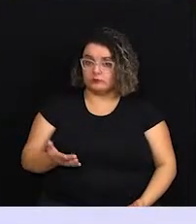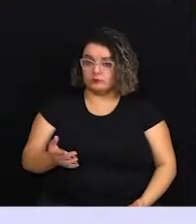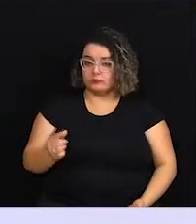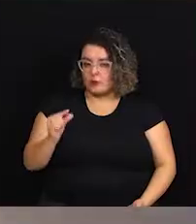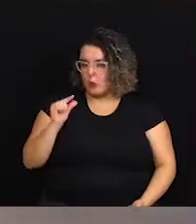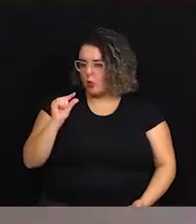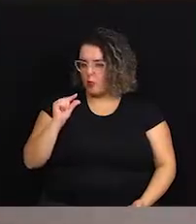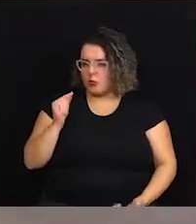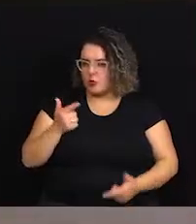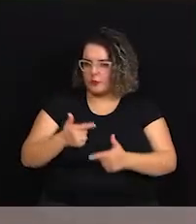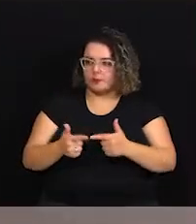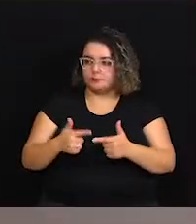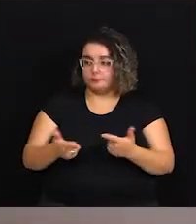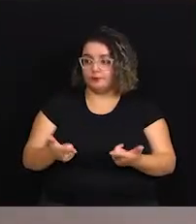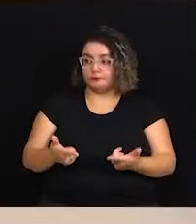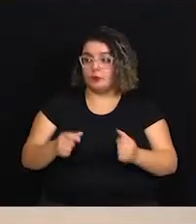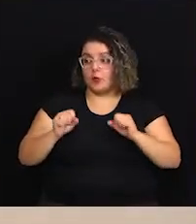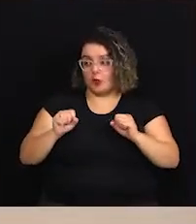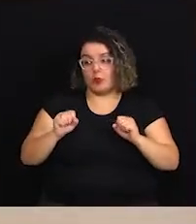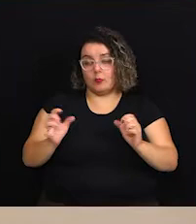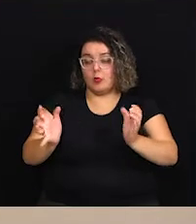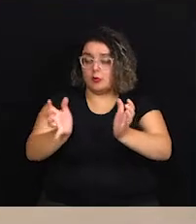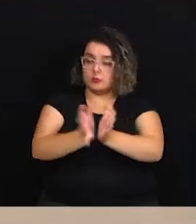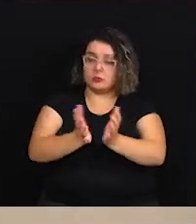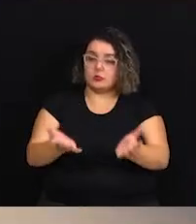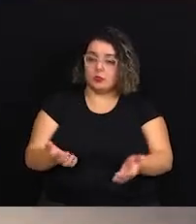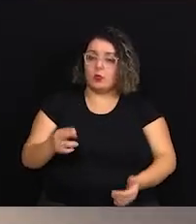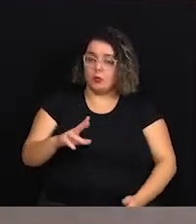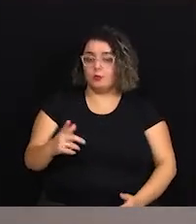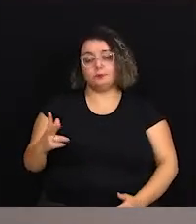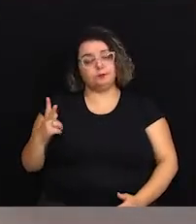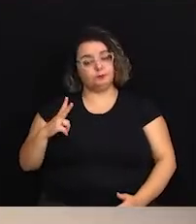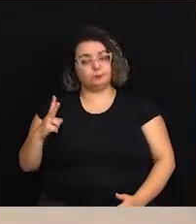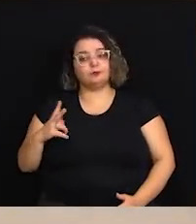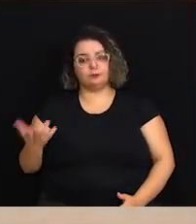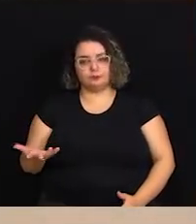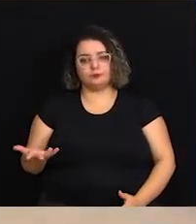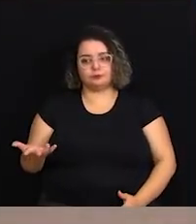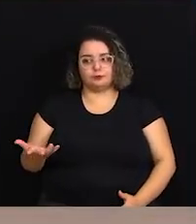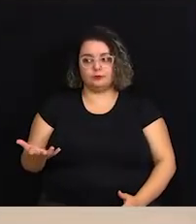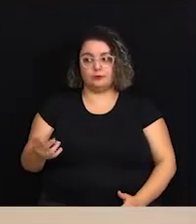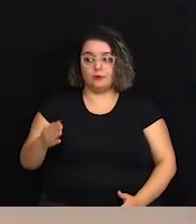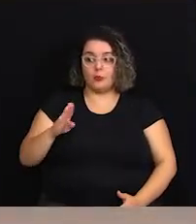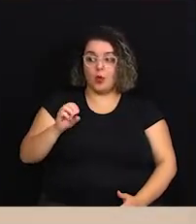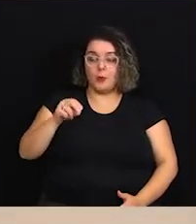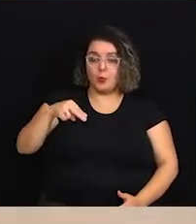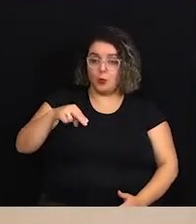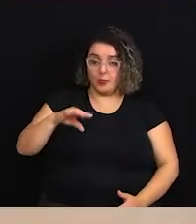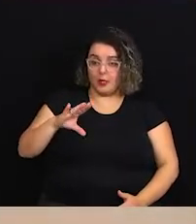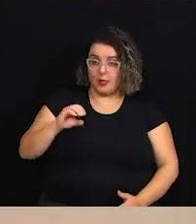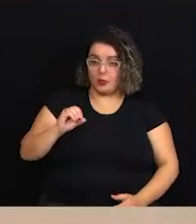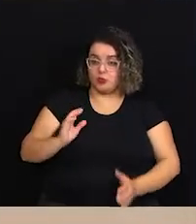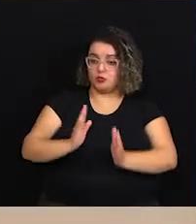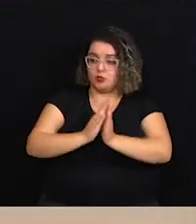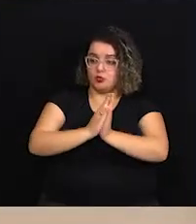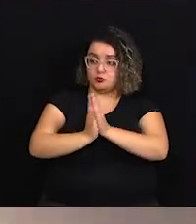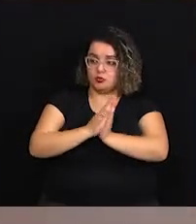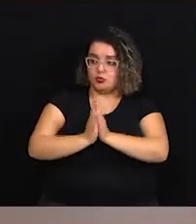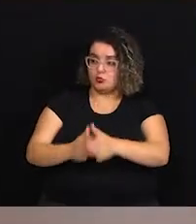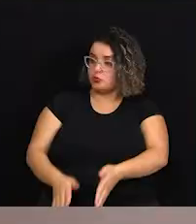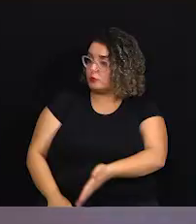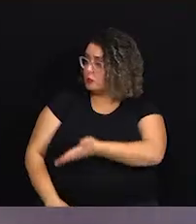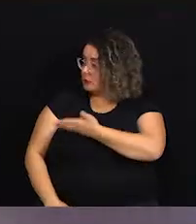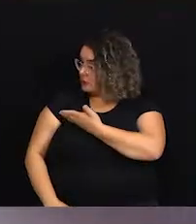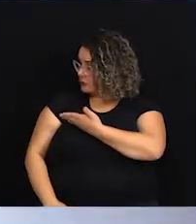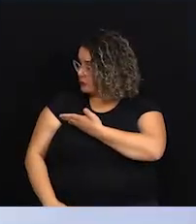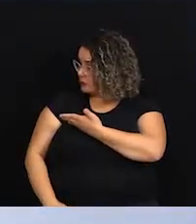iceberg. A constelação pode ser em grupo ou individual. Neste caso, bonecos são utilizados para representar figuras